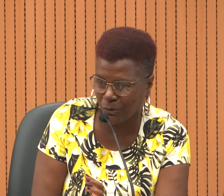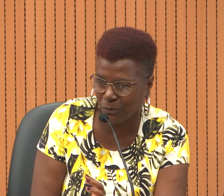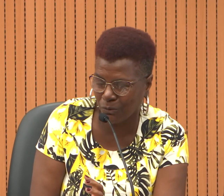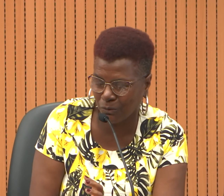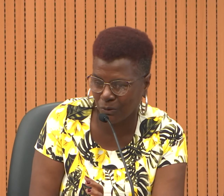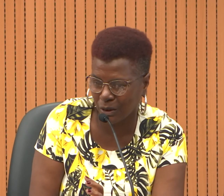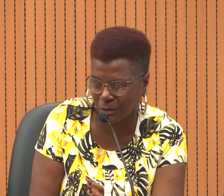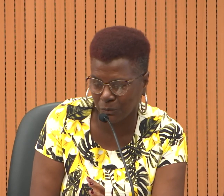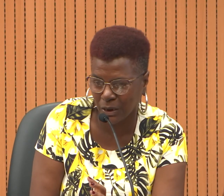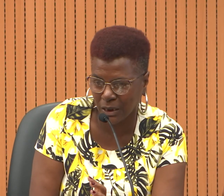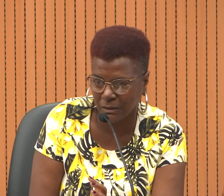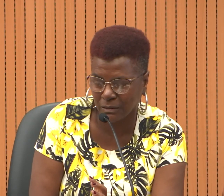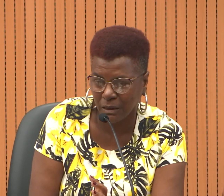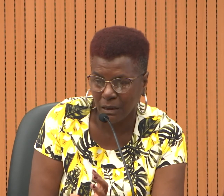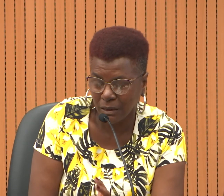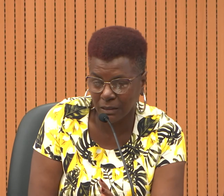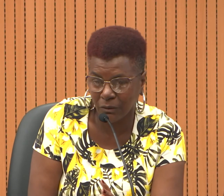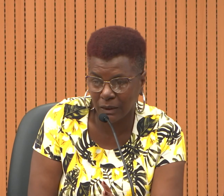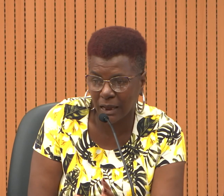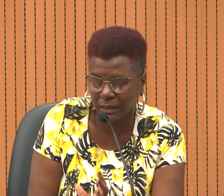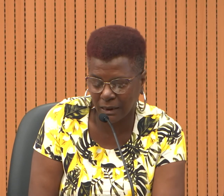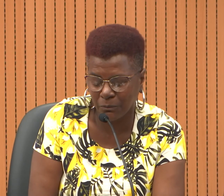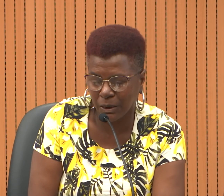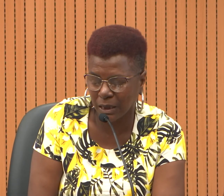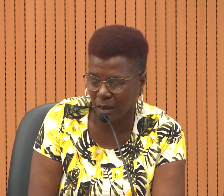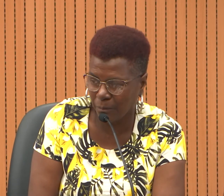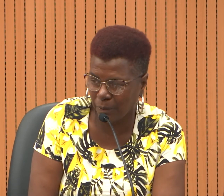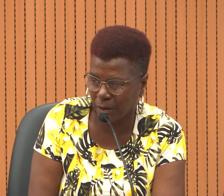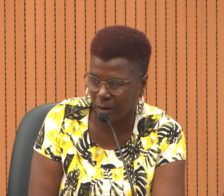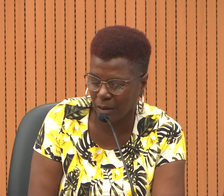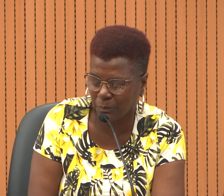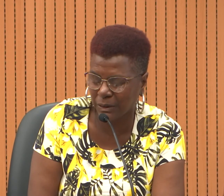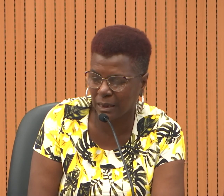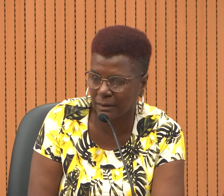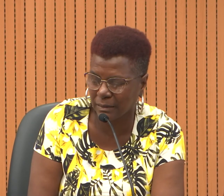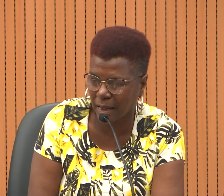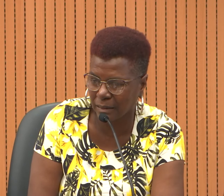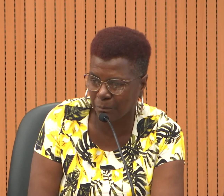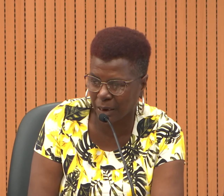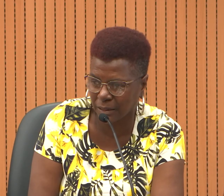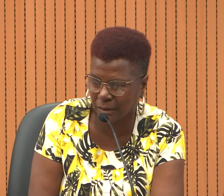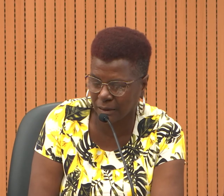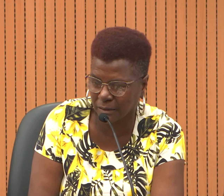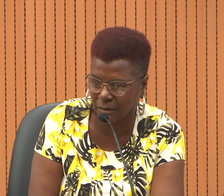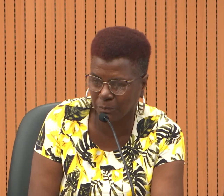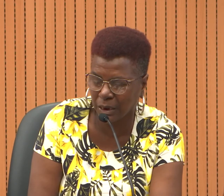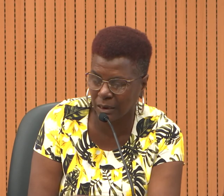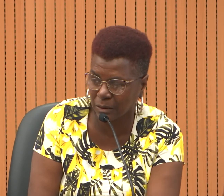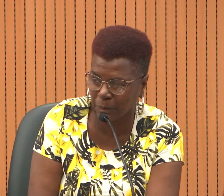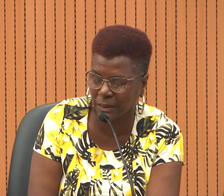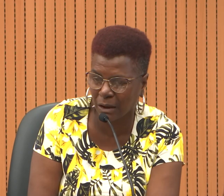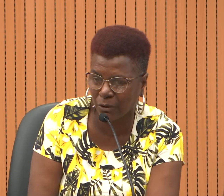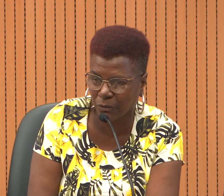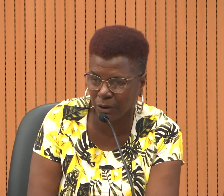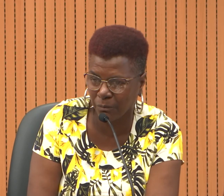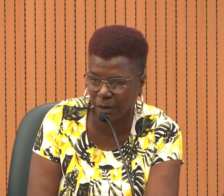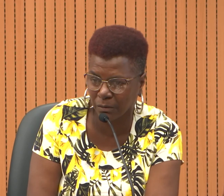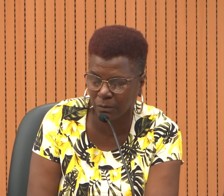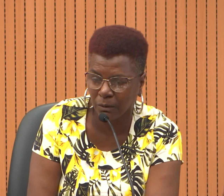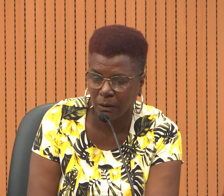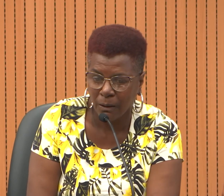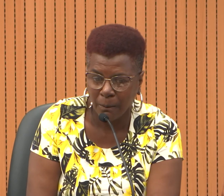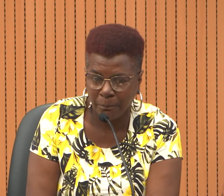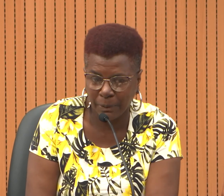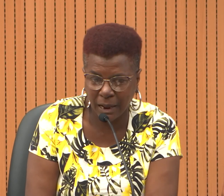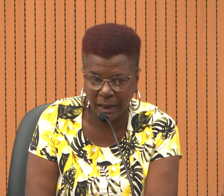detonando com as mulheres. Então, lá tem uma equipe especializada para atender essas mulheres, para dar o